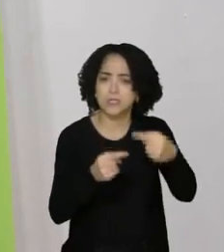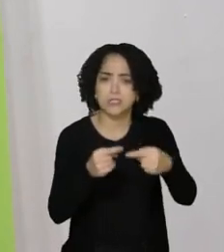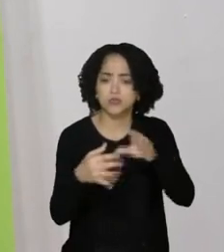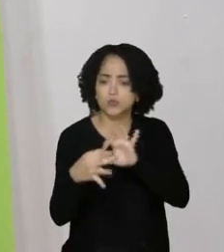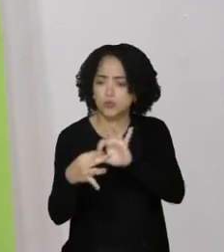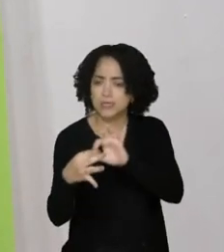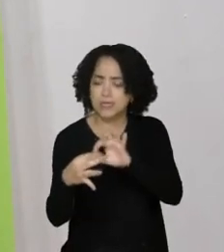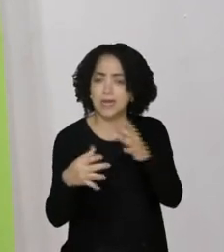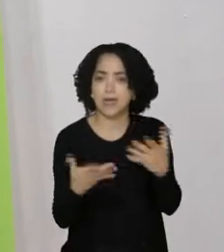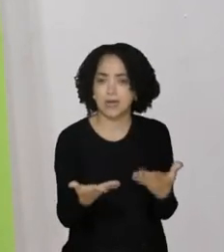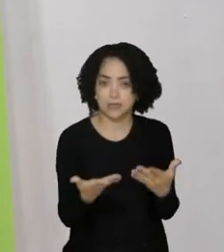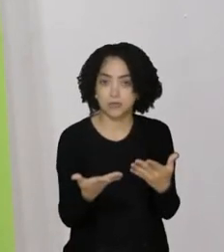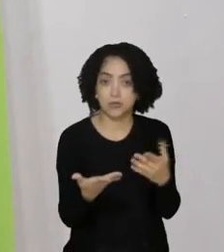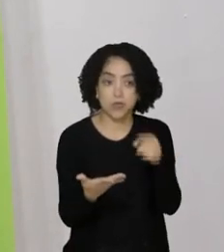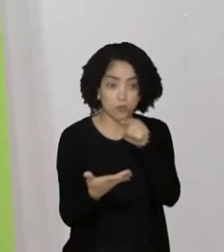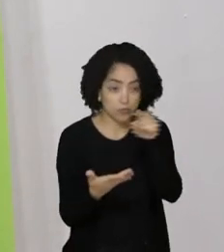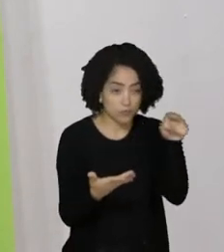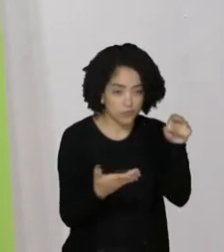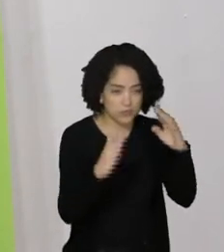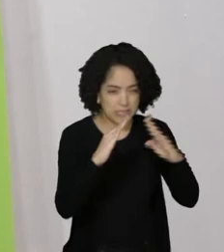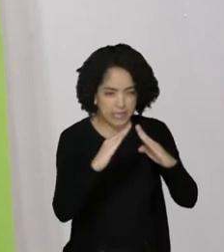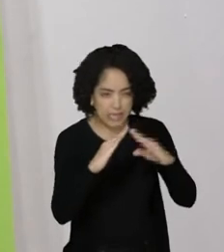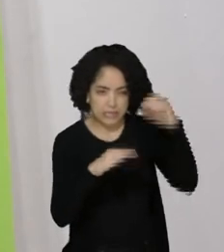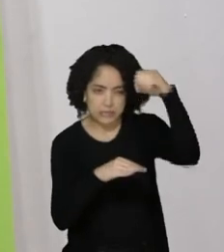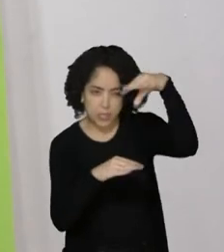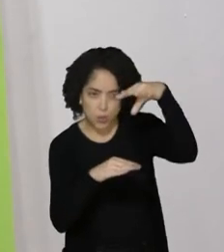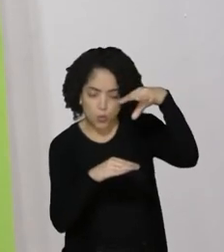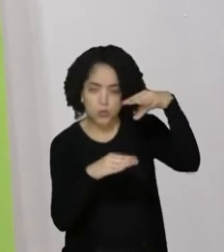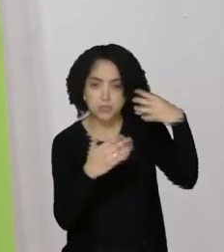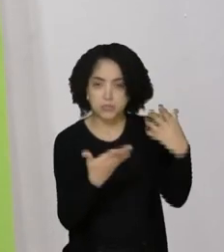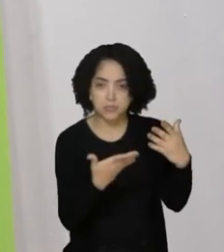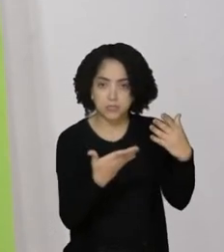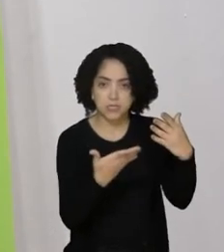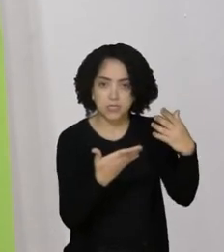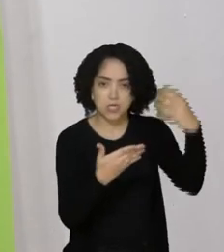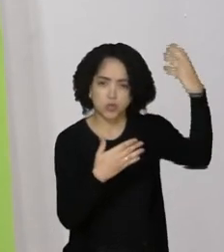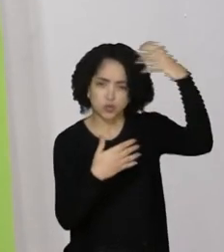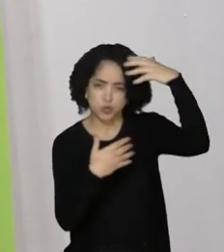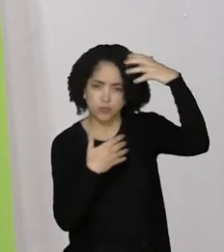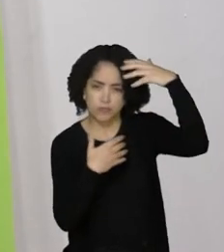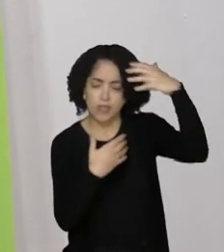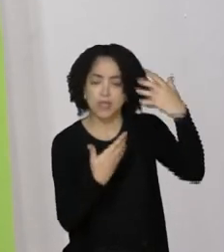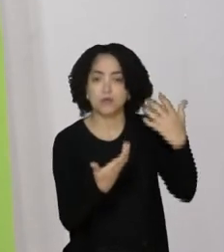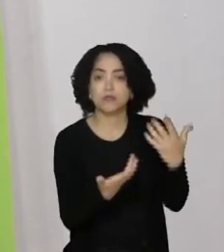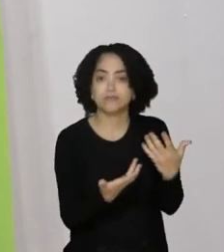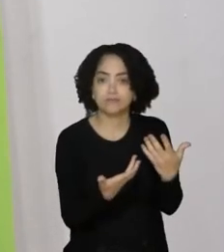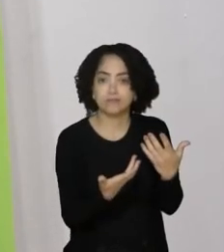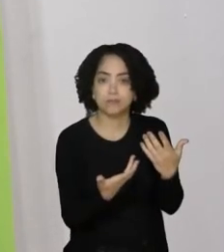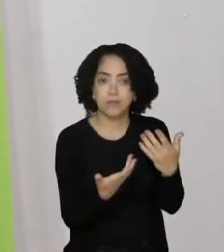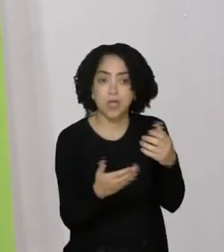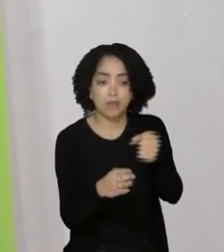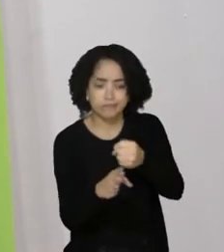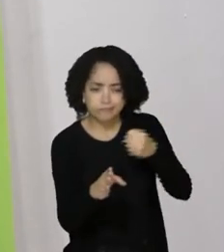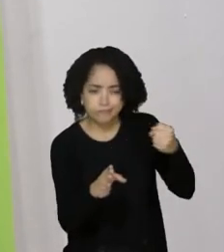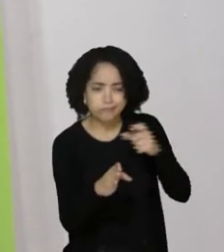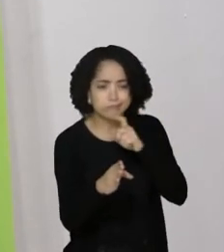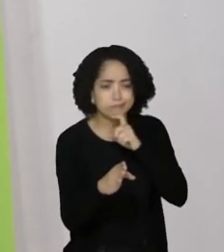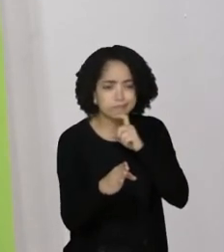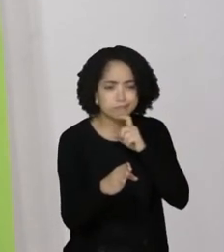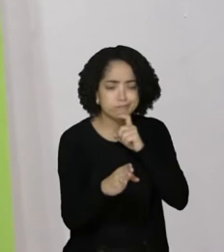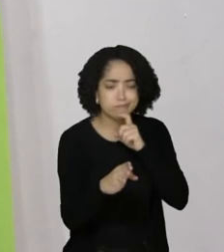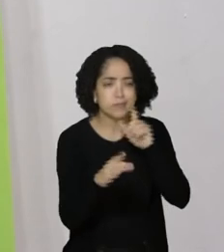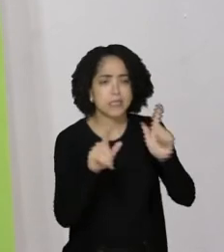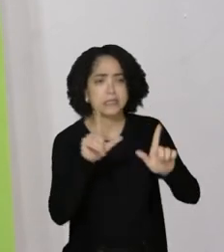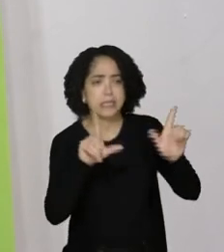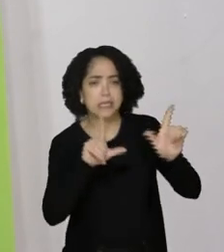você acender a luz da sua casa pá acendeu a luz ligou o chuveiro viu a geladeira funcionando Ligou a